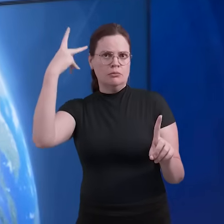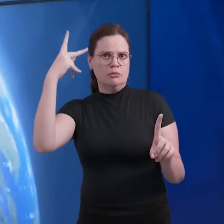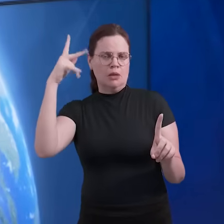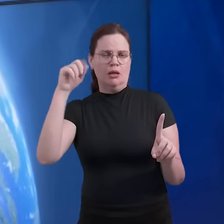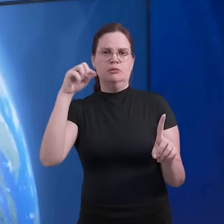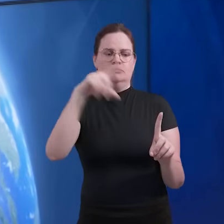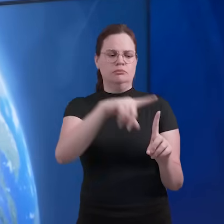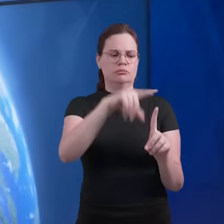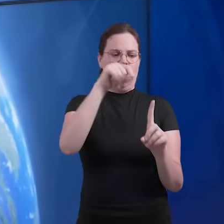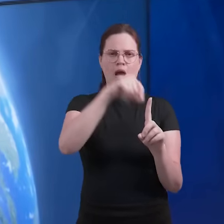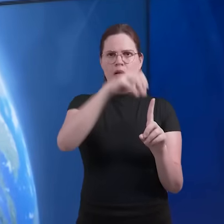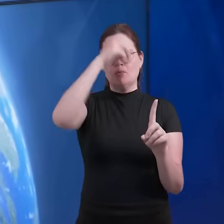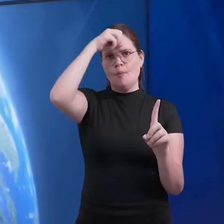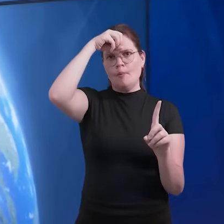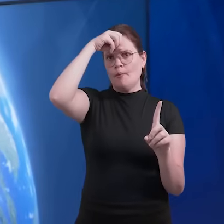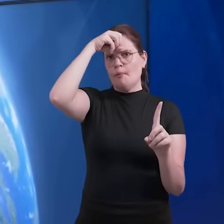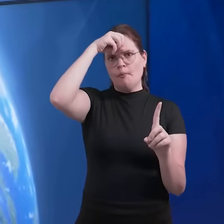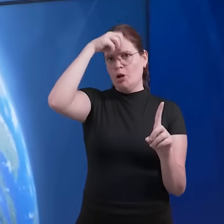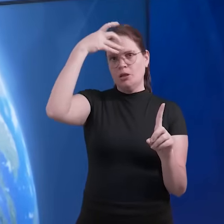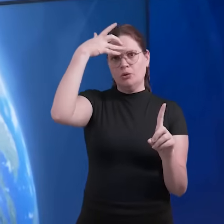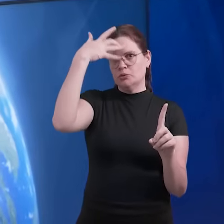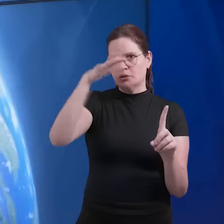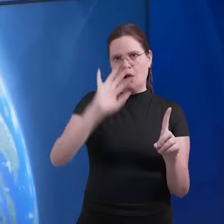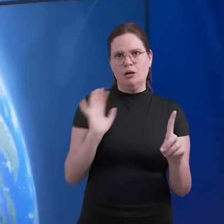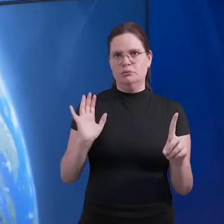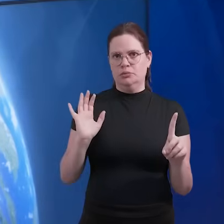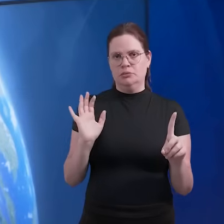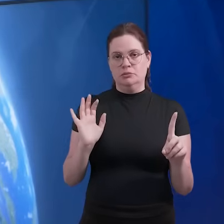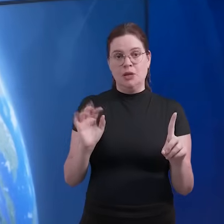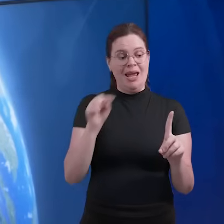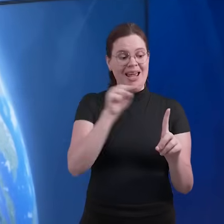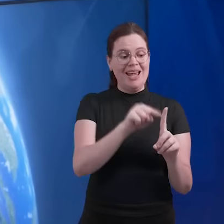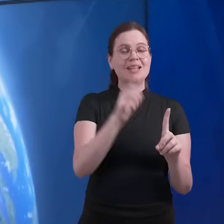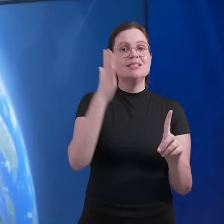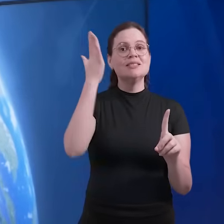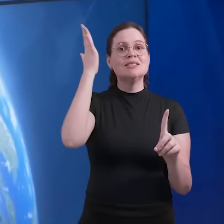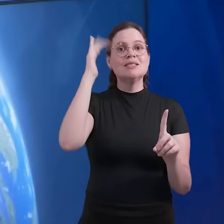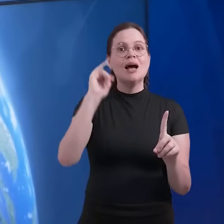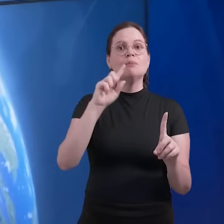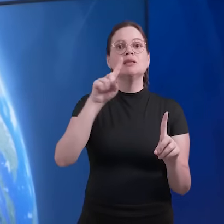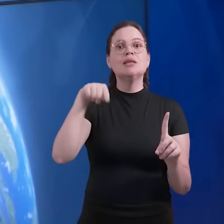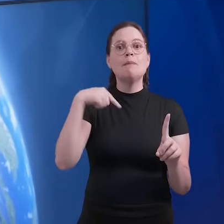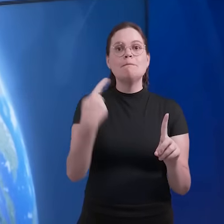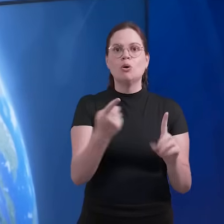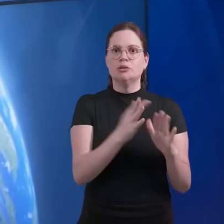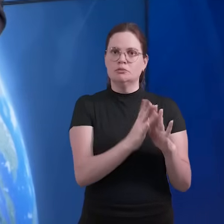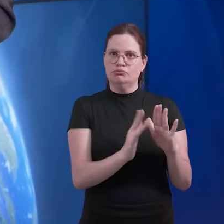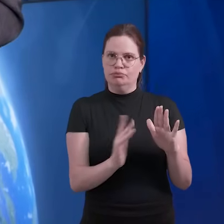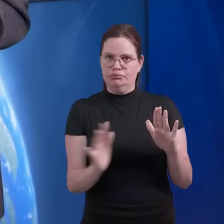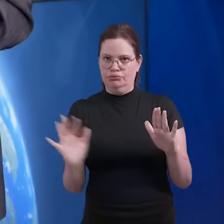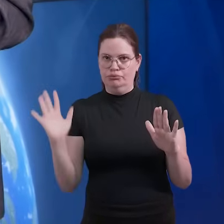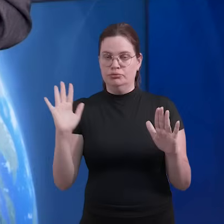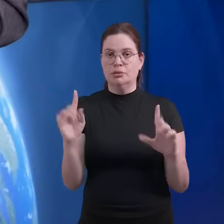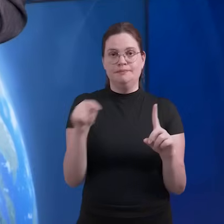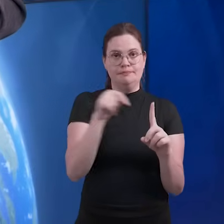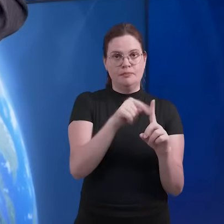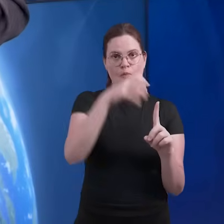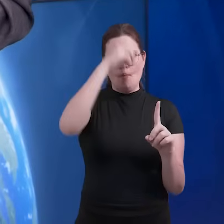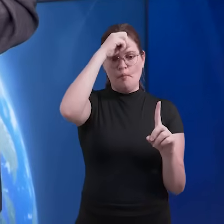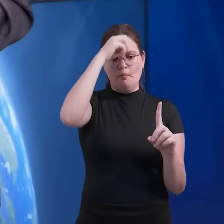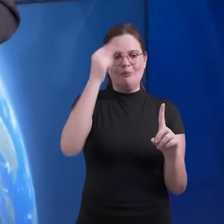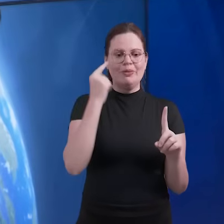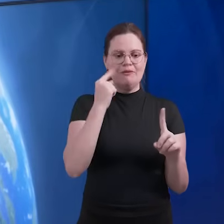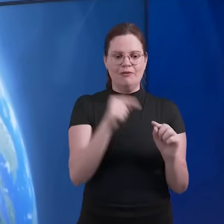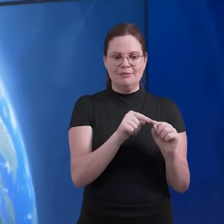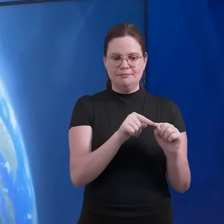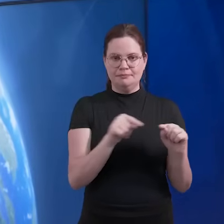determinado momento, um momento em que o homem não toma conhecimento desse momento. Ele vai tomar conhecimento desse momento ao longo da vida dele. Então está